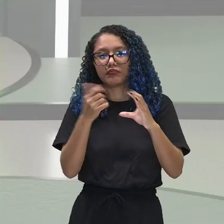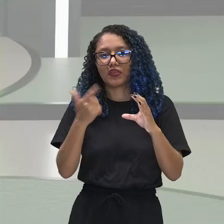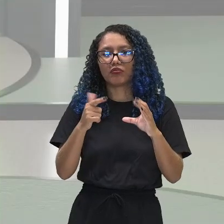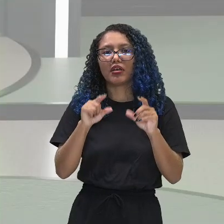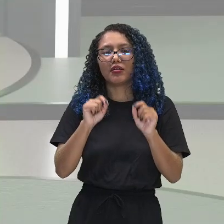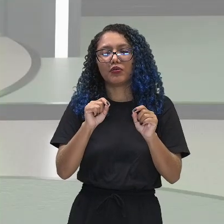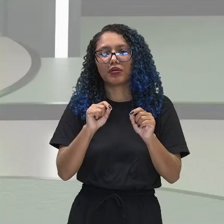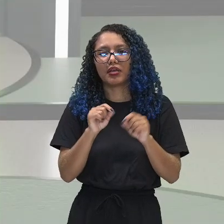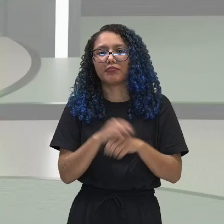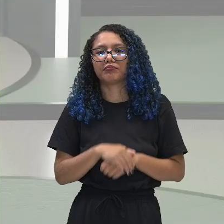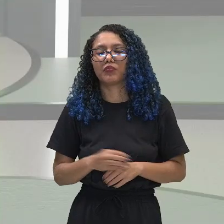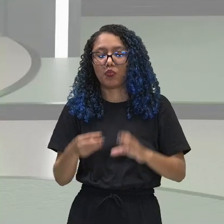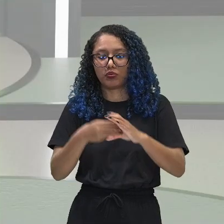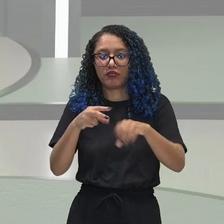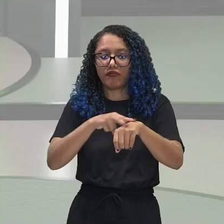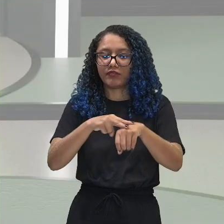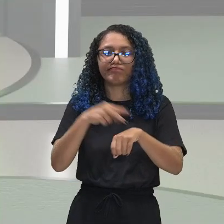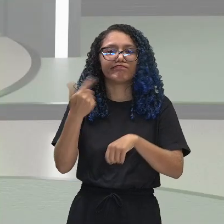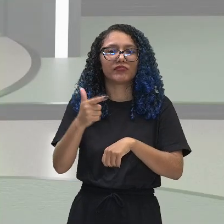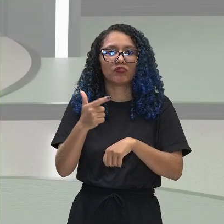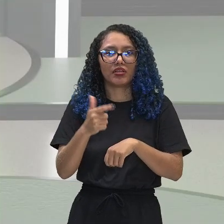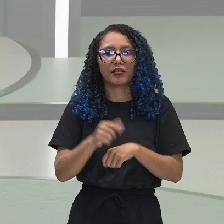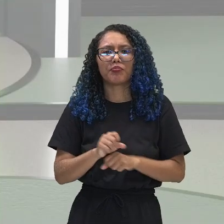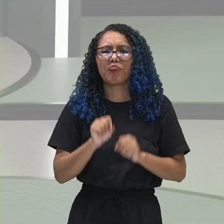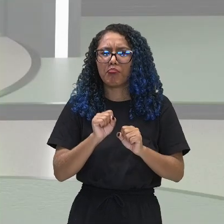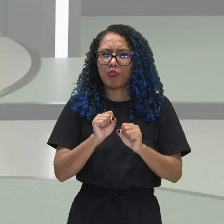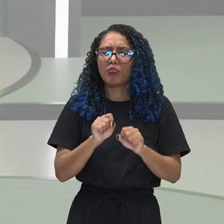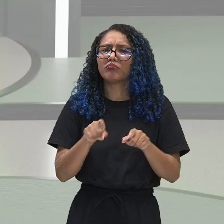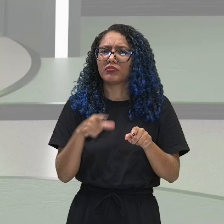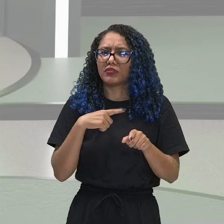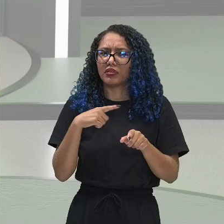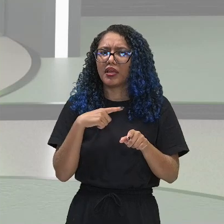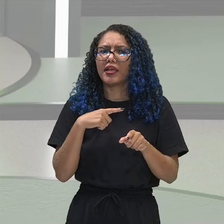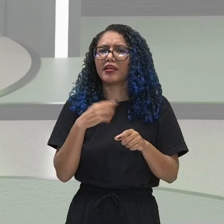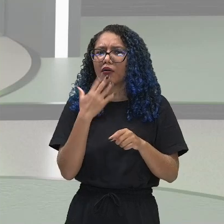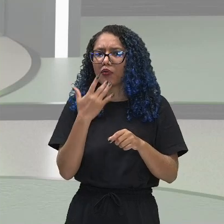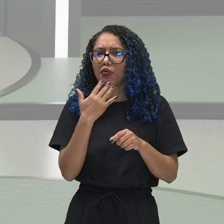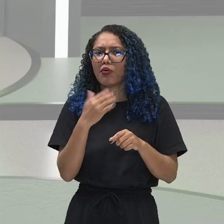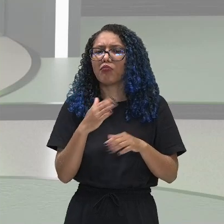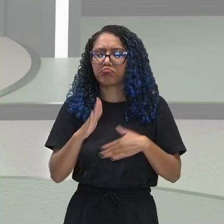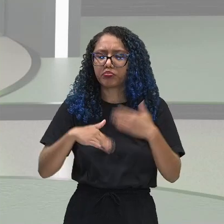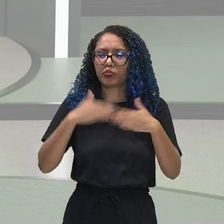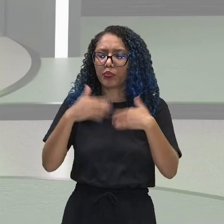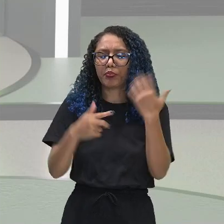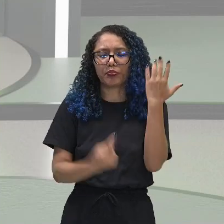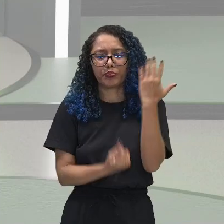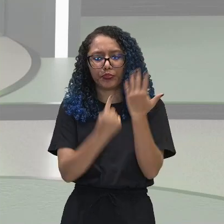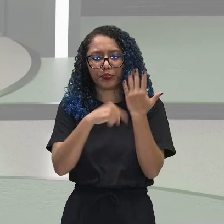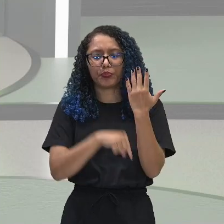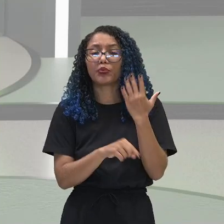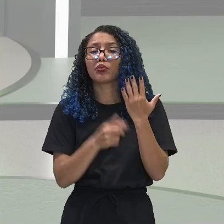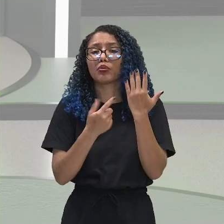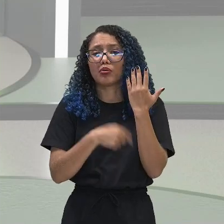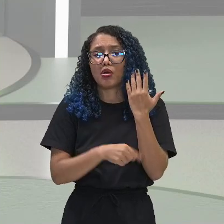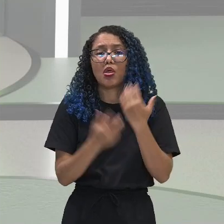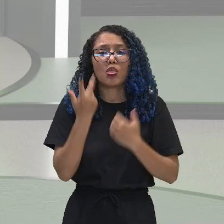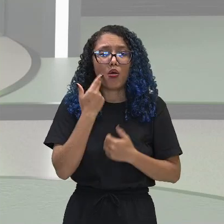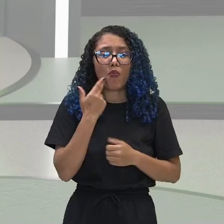cloroplasto, viu? Então, eles vão ter o pigmento fotossintetizante, vão fazer o processo de fotossíntese,